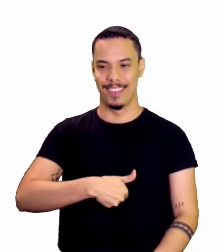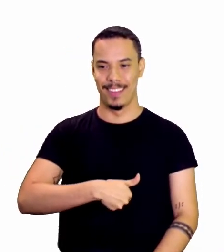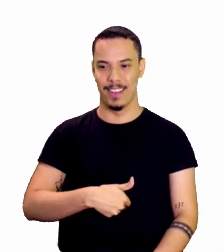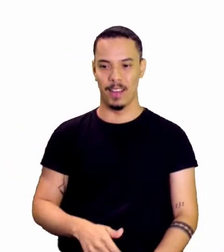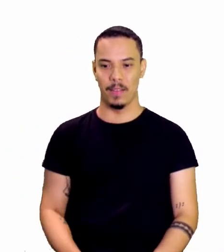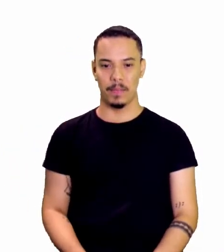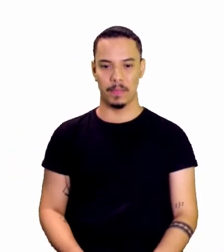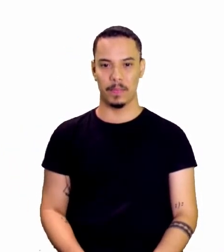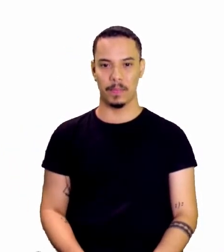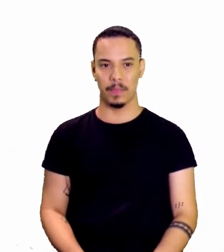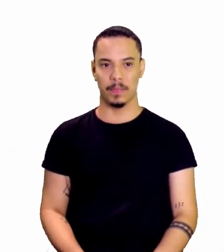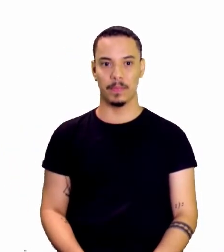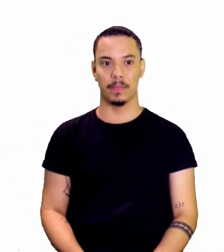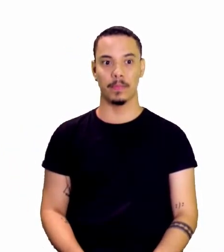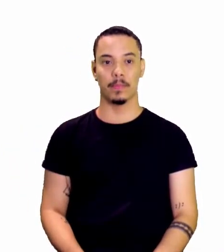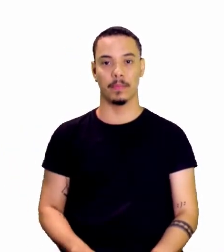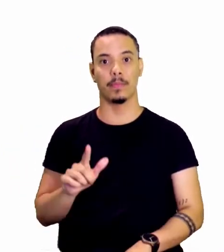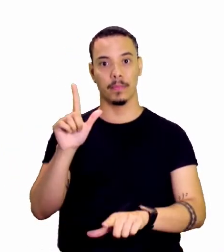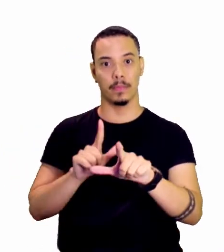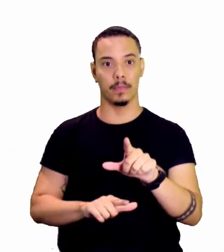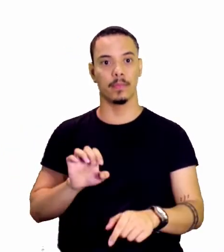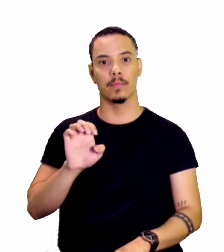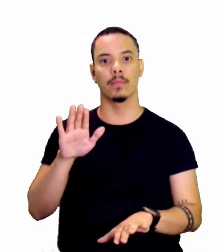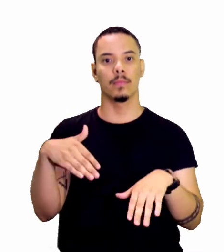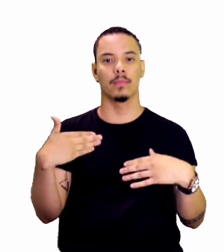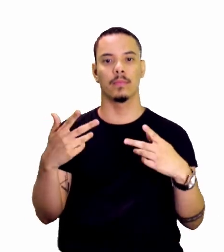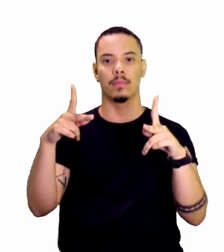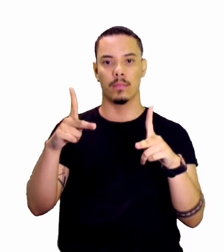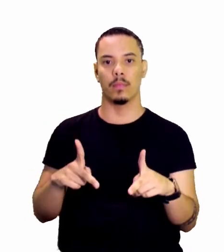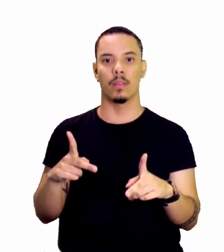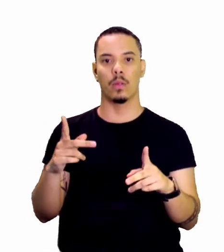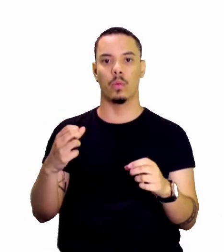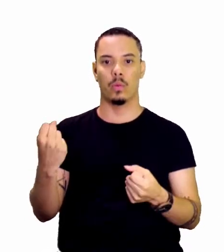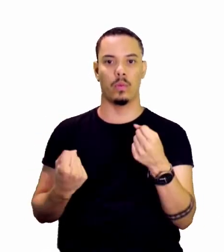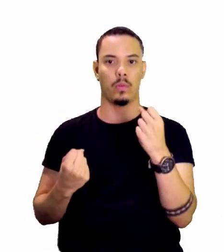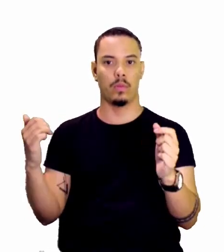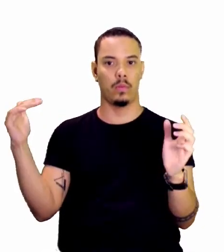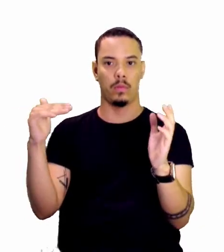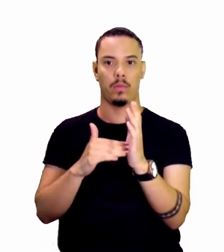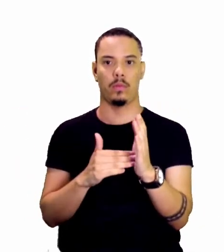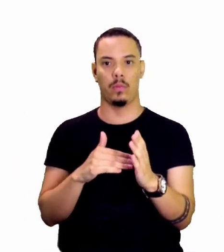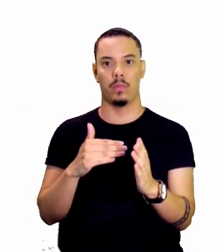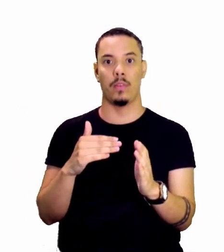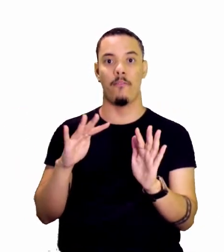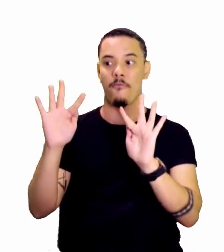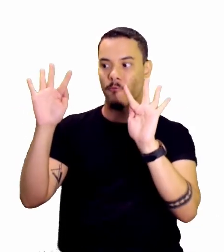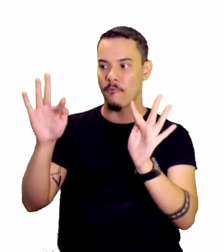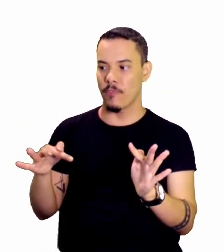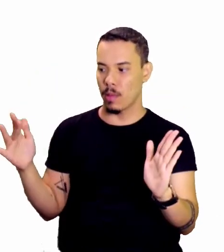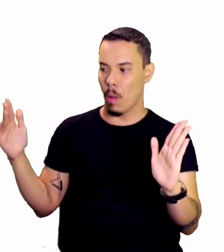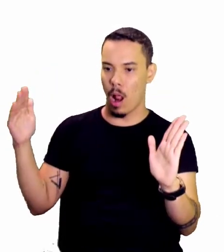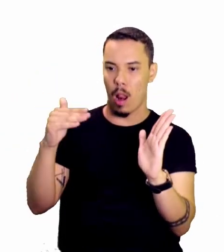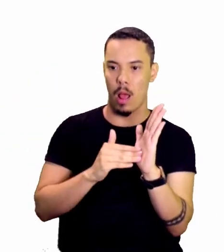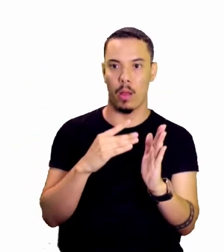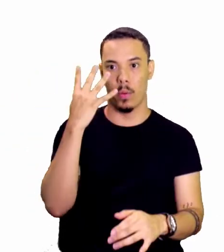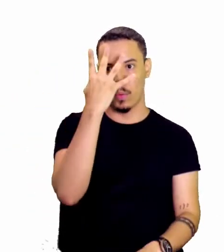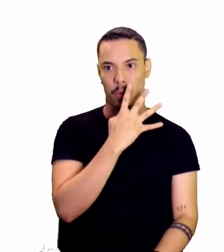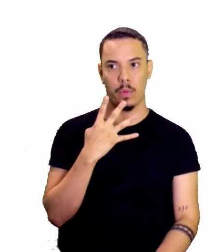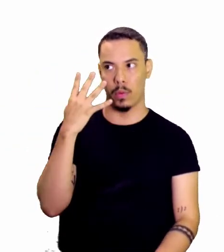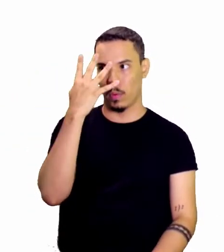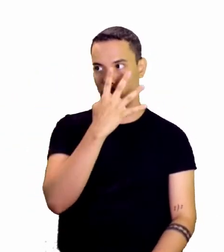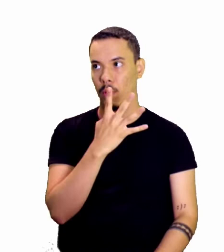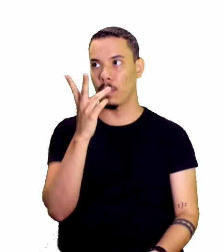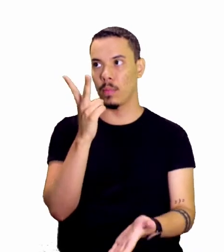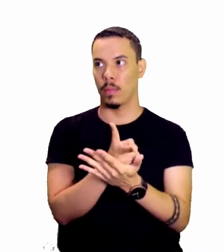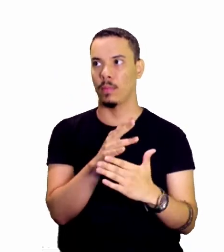E aqui olha só ali a sessão do carro no fim de quatro horas e aqui de quatro horas a posição do